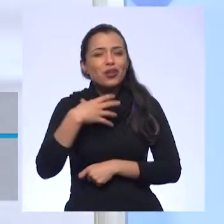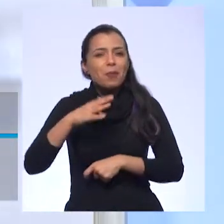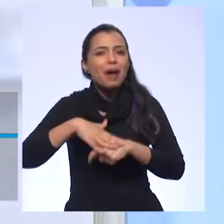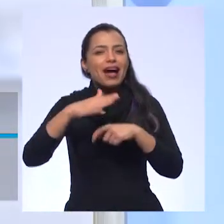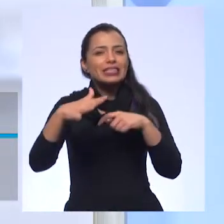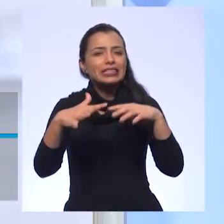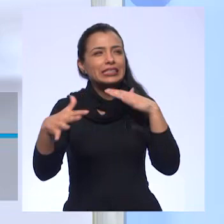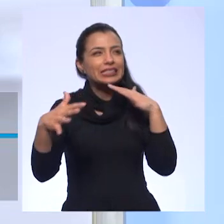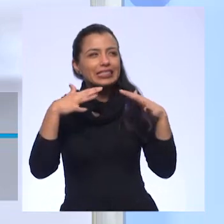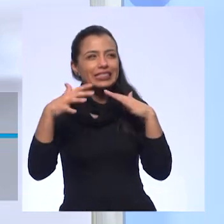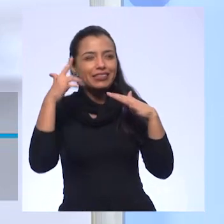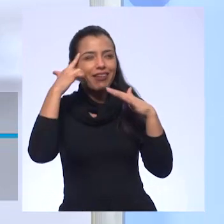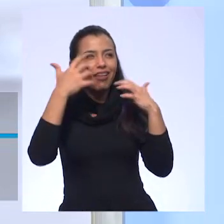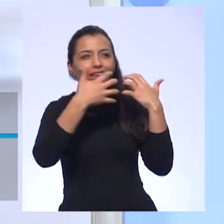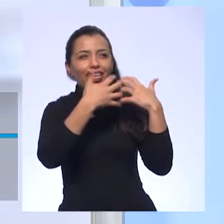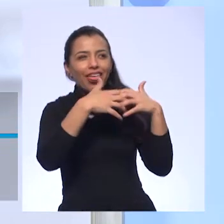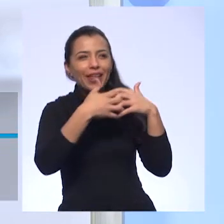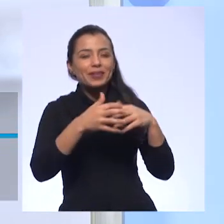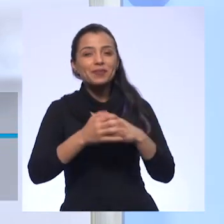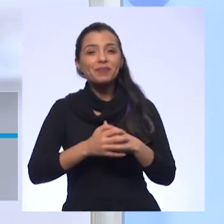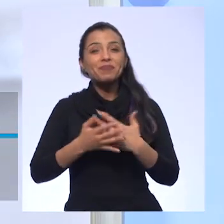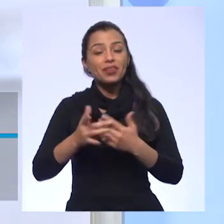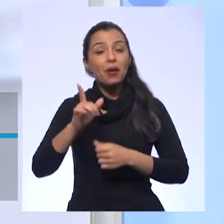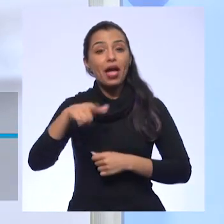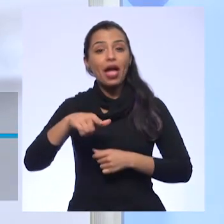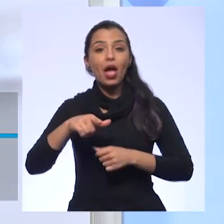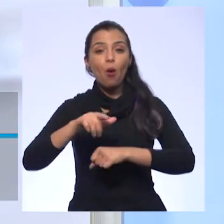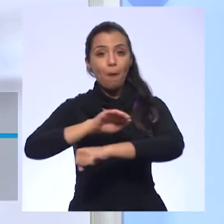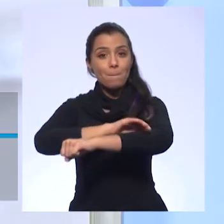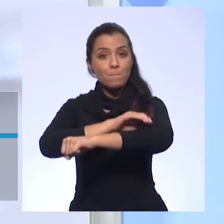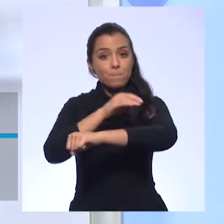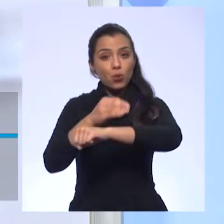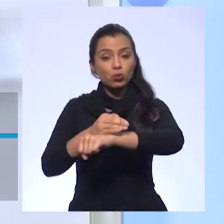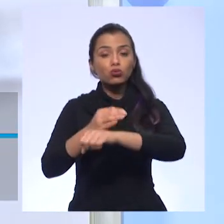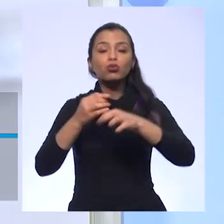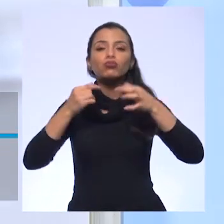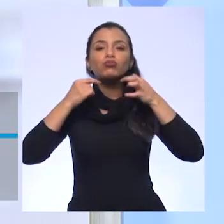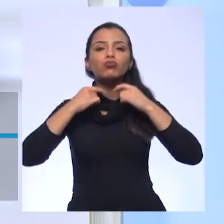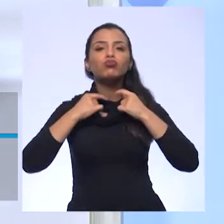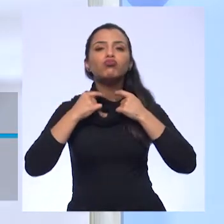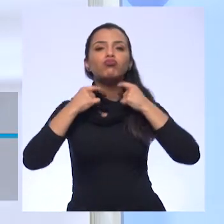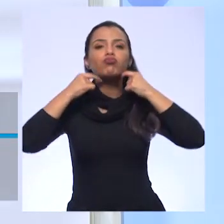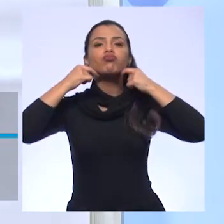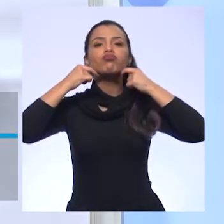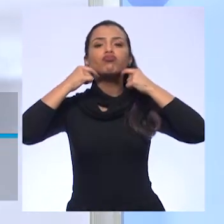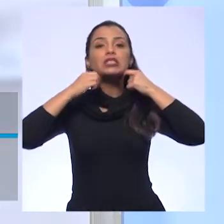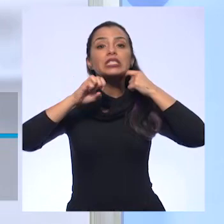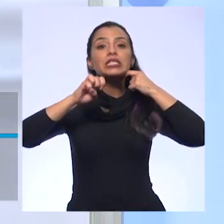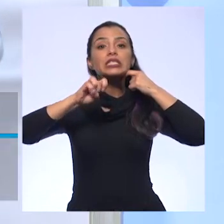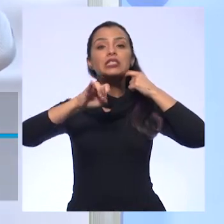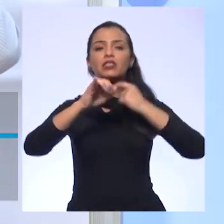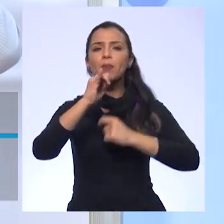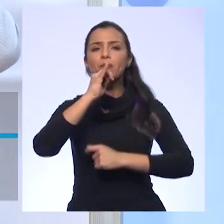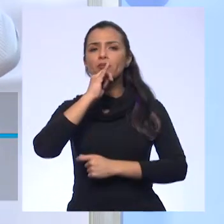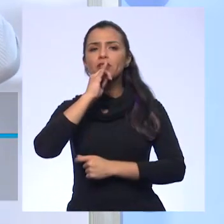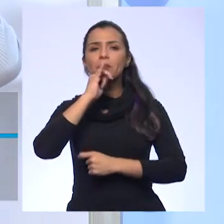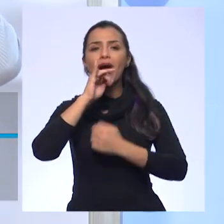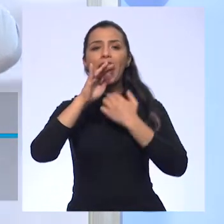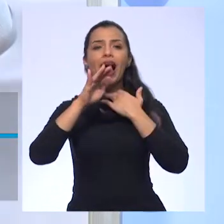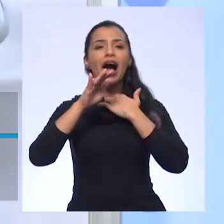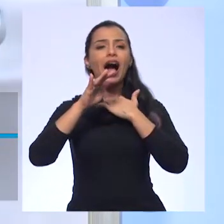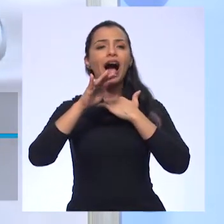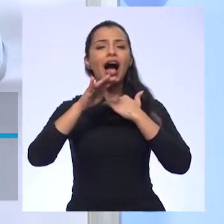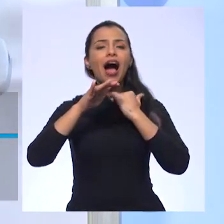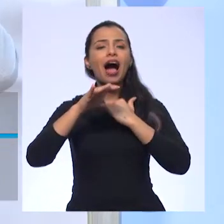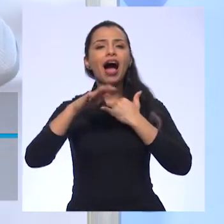músculo, é claro que está dos dois lados, né? Então, em determinados momentos que você não tem uma irrigação legal, ou por algum motivo